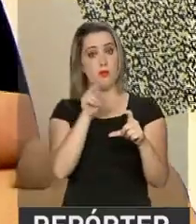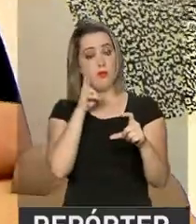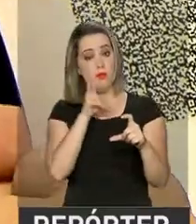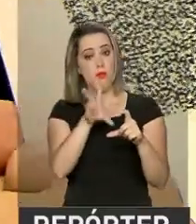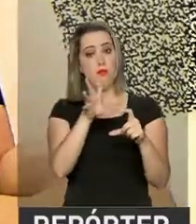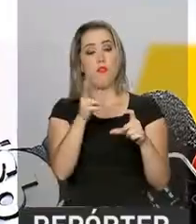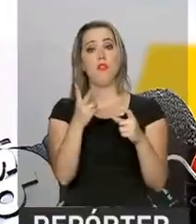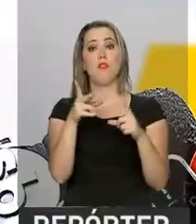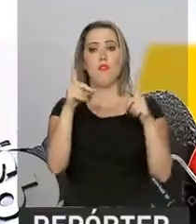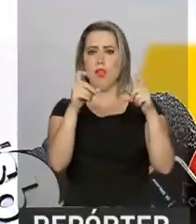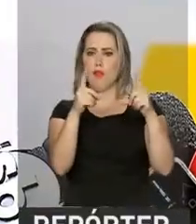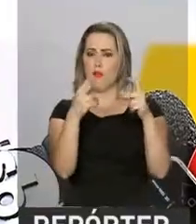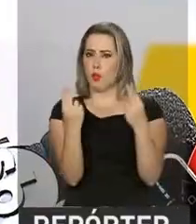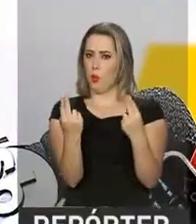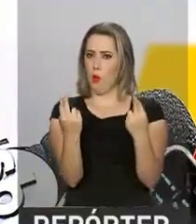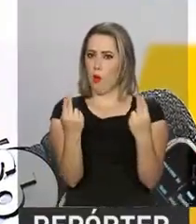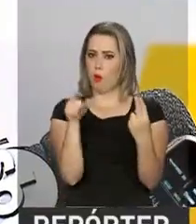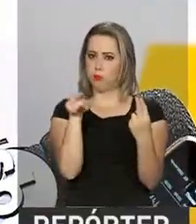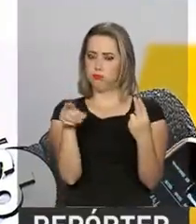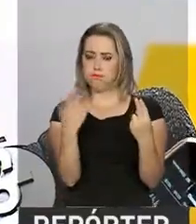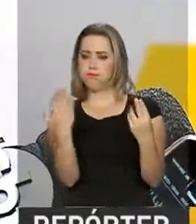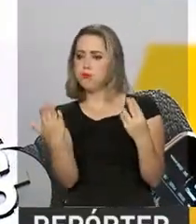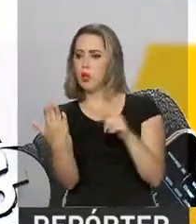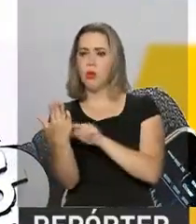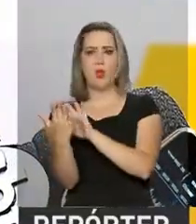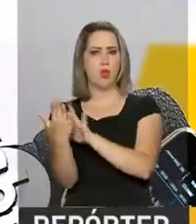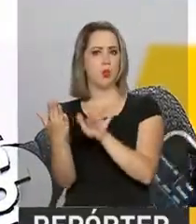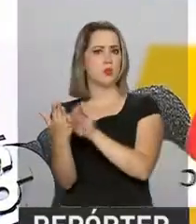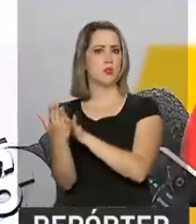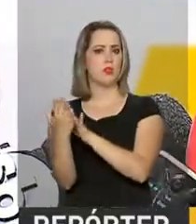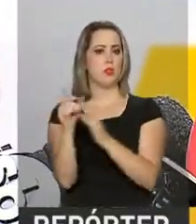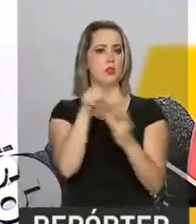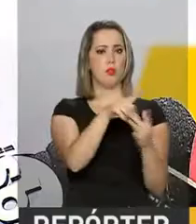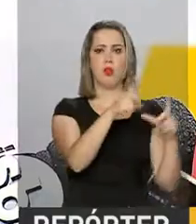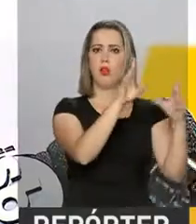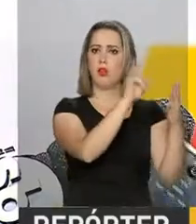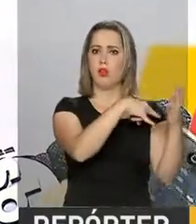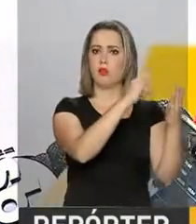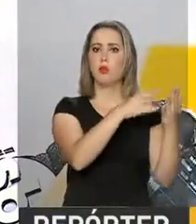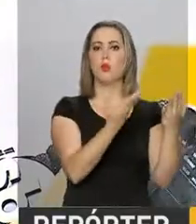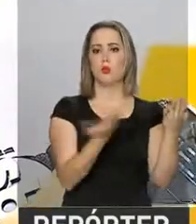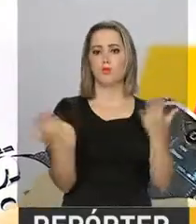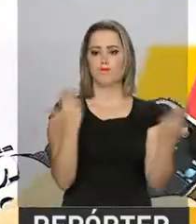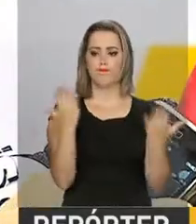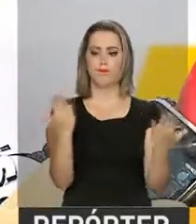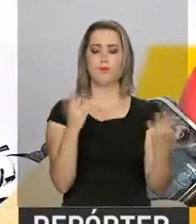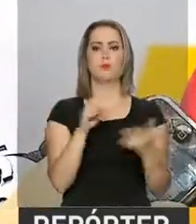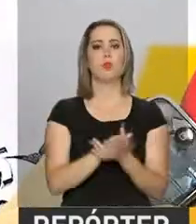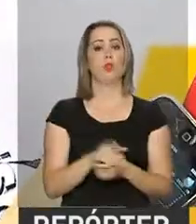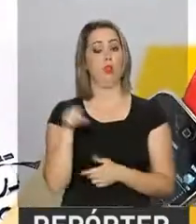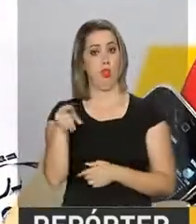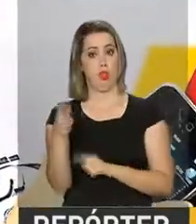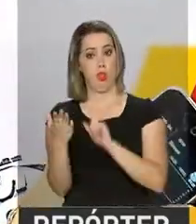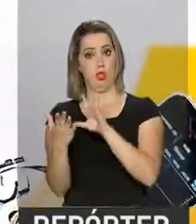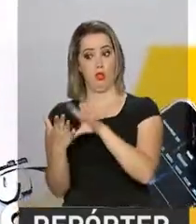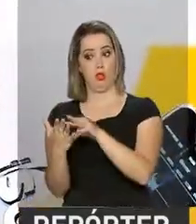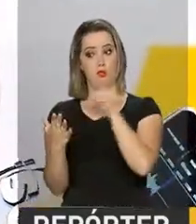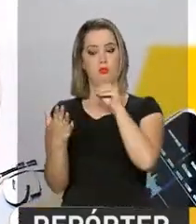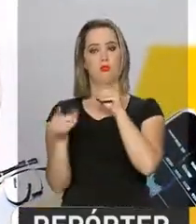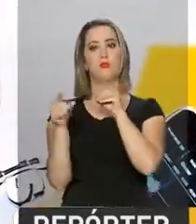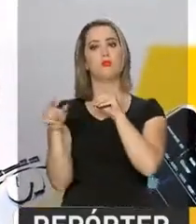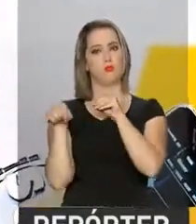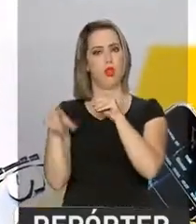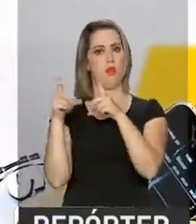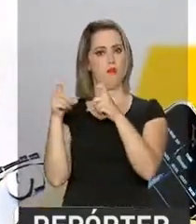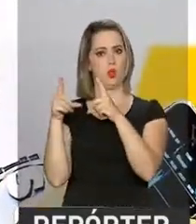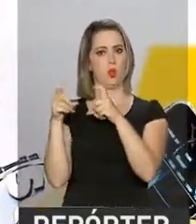daquele documento. Você vai poder autenticar com mais garantia de que você é você naquele documento. Você tem a fotografia que está guardada num banco de